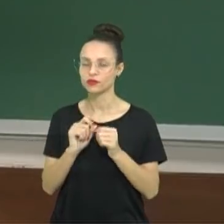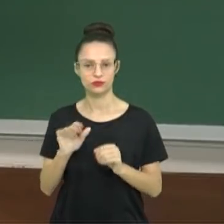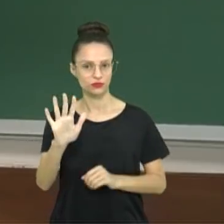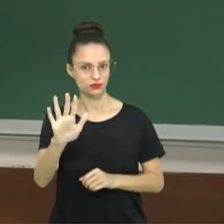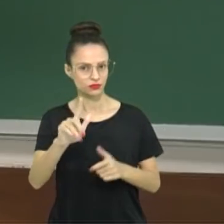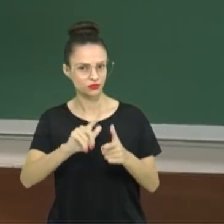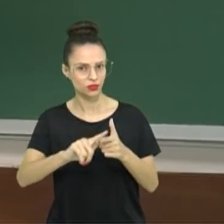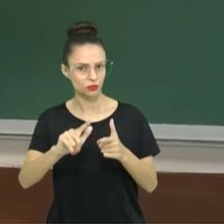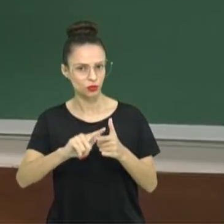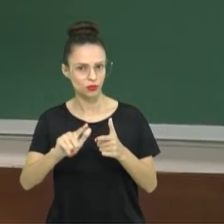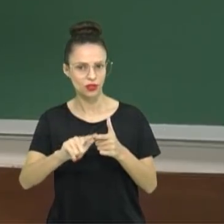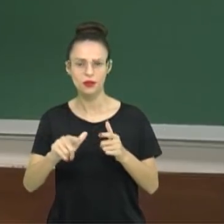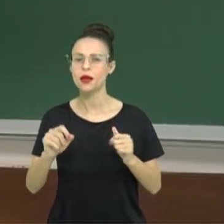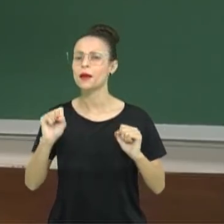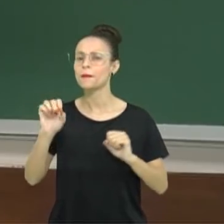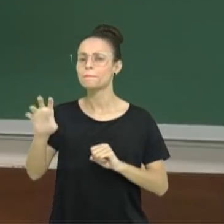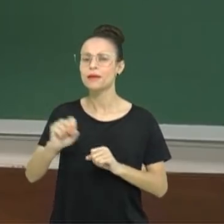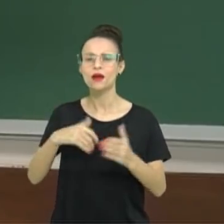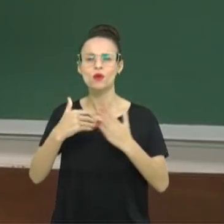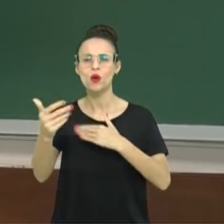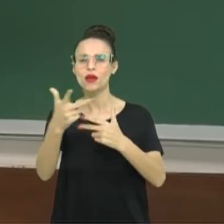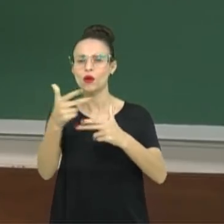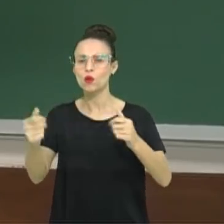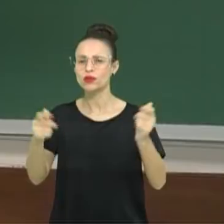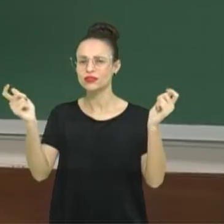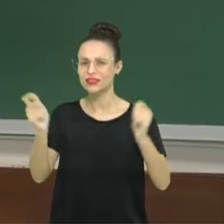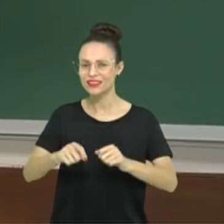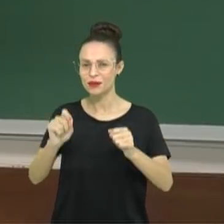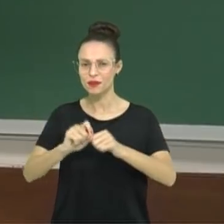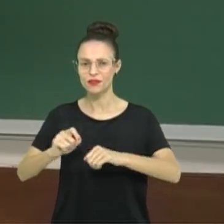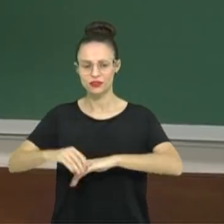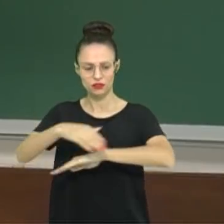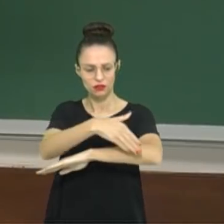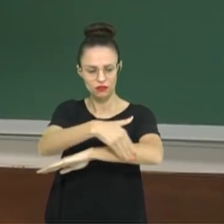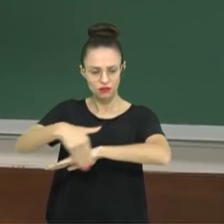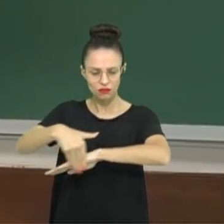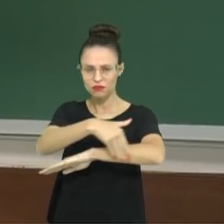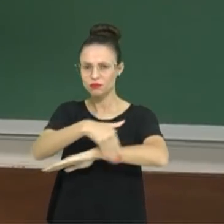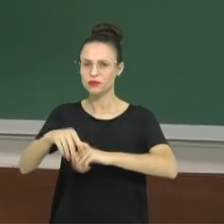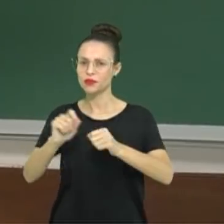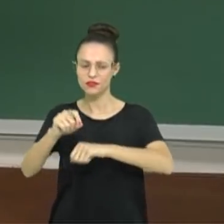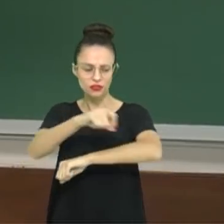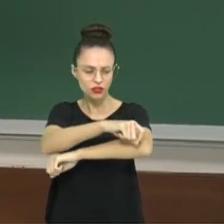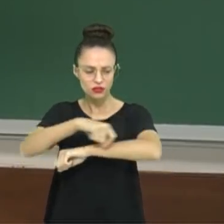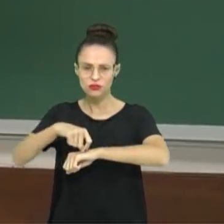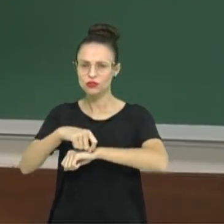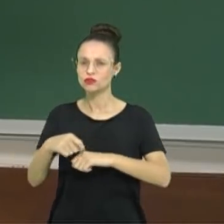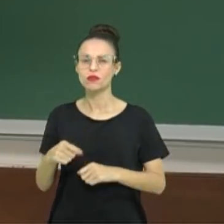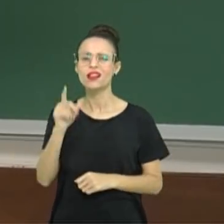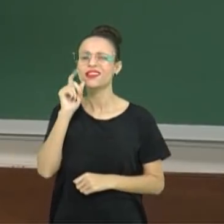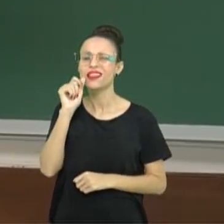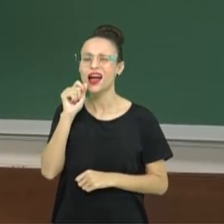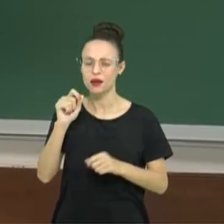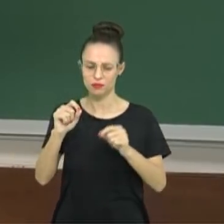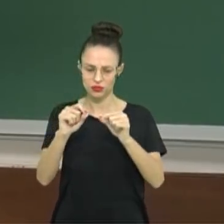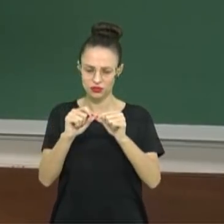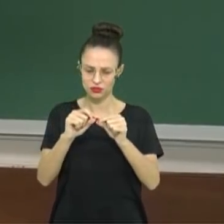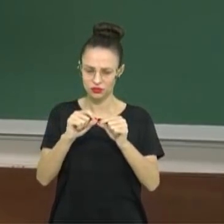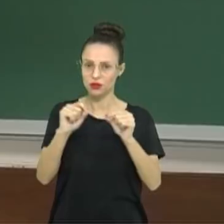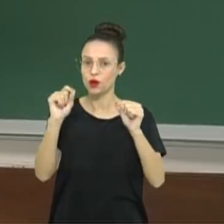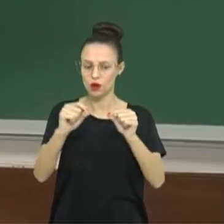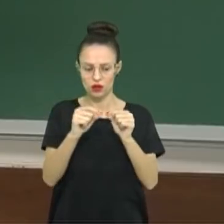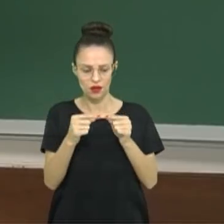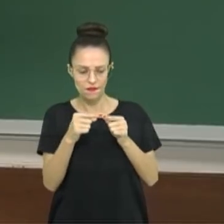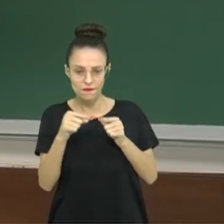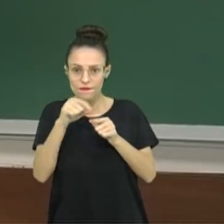tem problema. Pega qualquer coisa onde você possa firmar para passar o risquinho ali. Até um lápis, se você colocar o seu